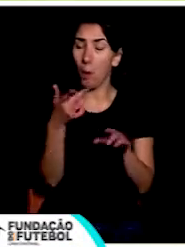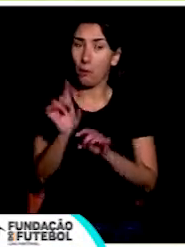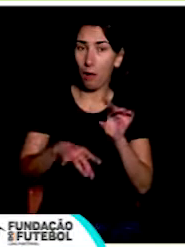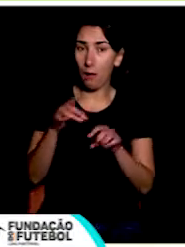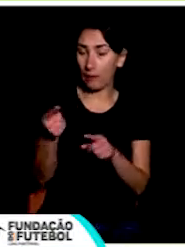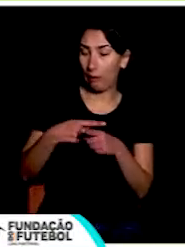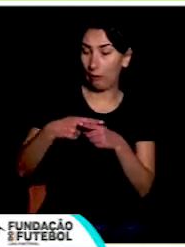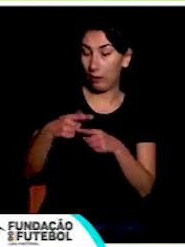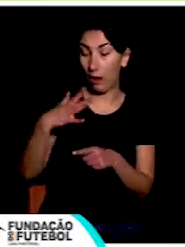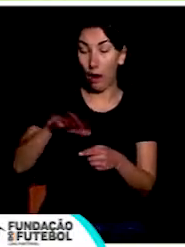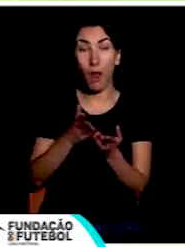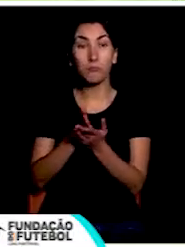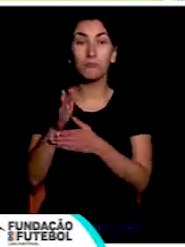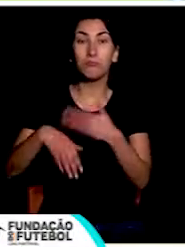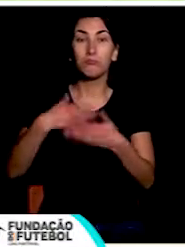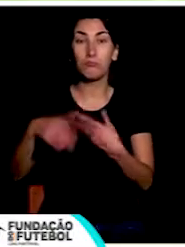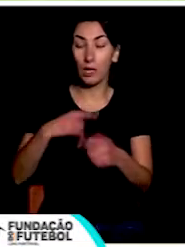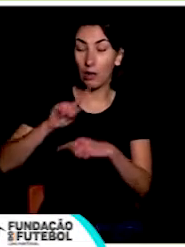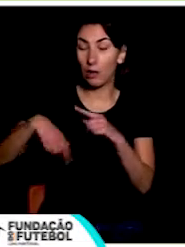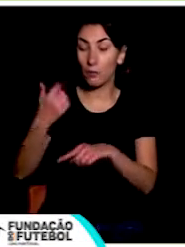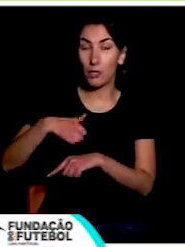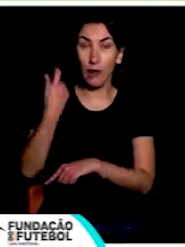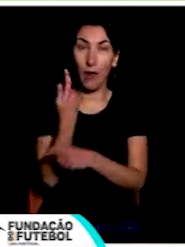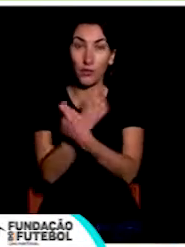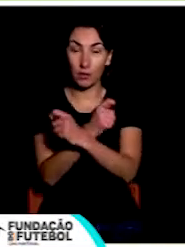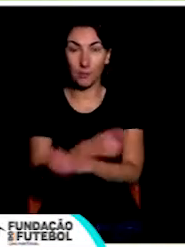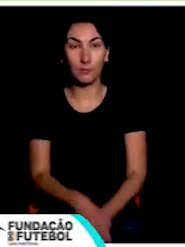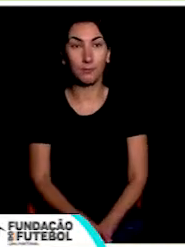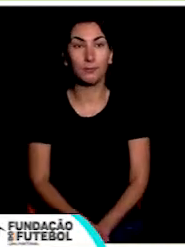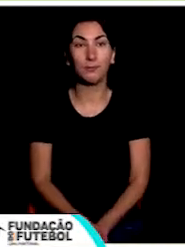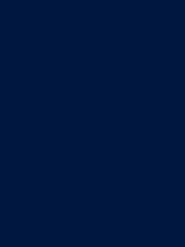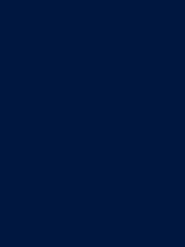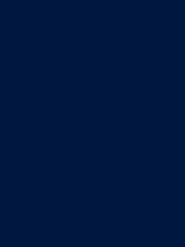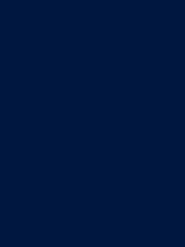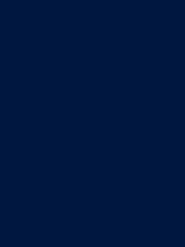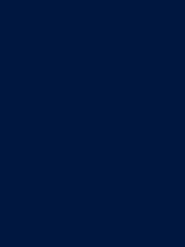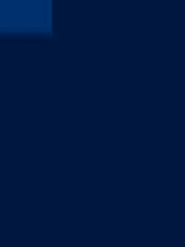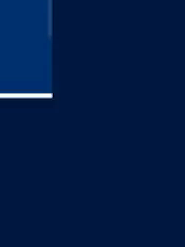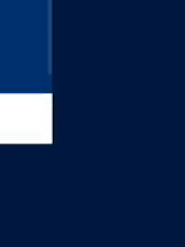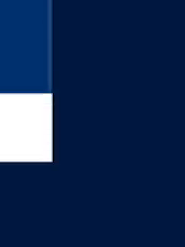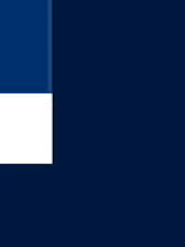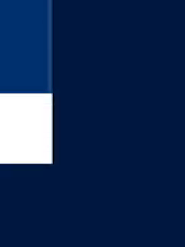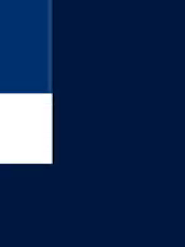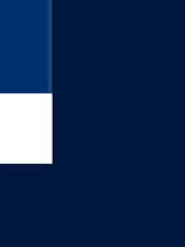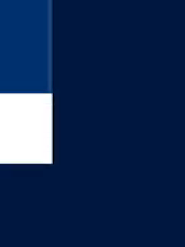tem feito um campeonato interessante e quer dar continuidade depois de ter ganho ao Desportivo de Chaves.